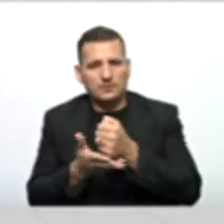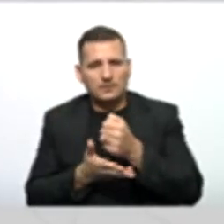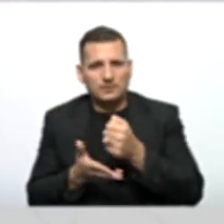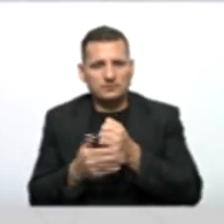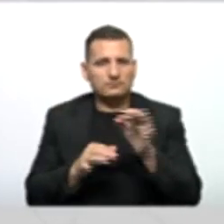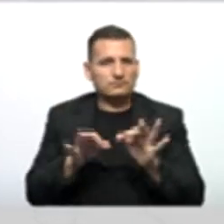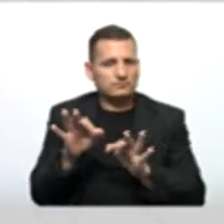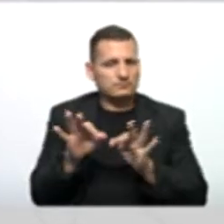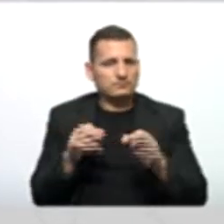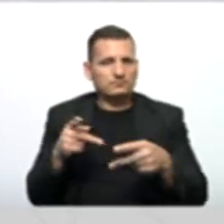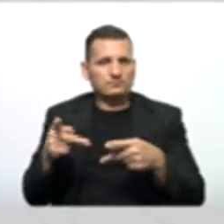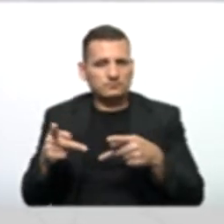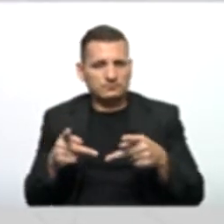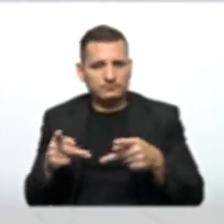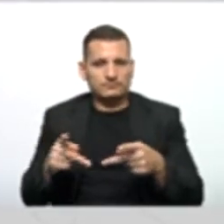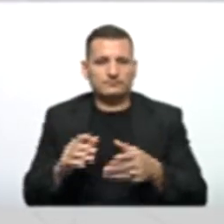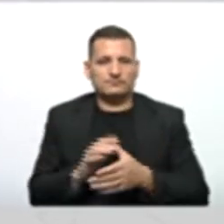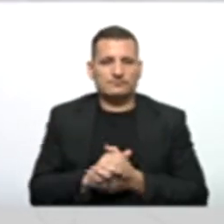de projetos,